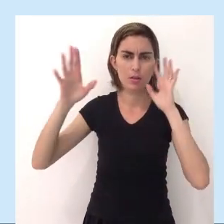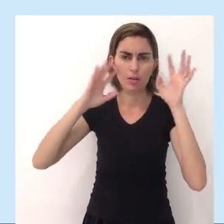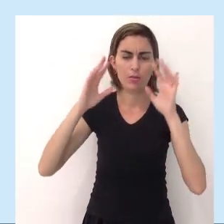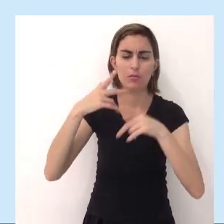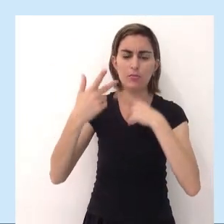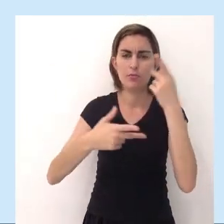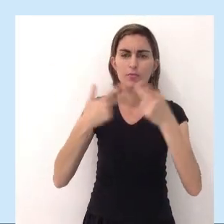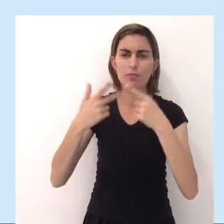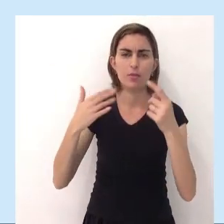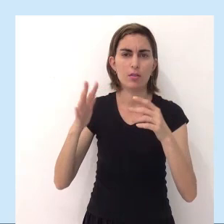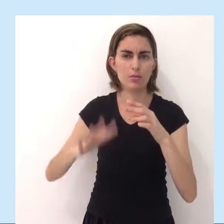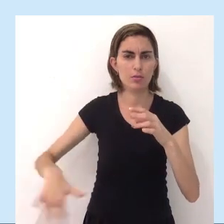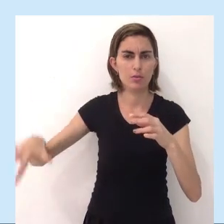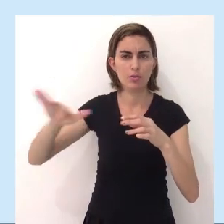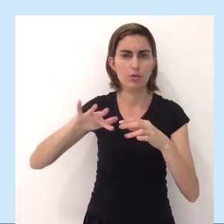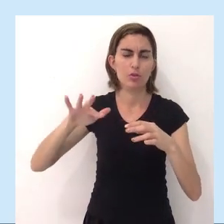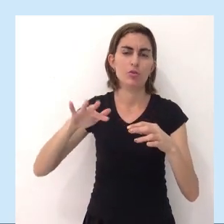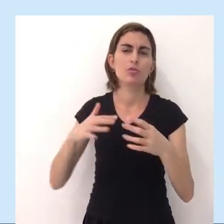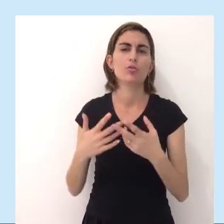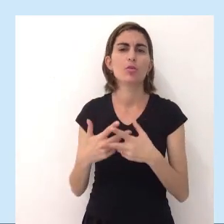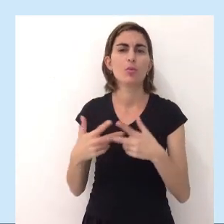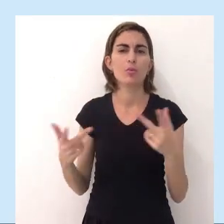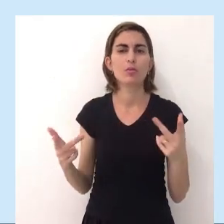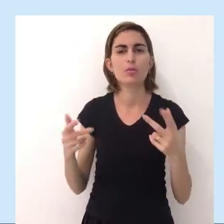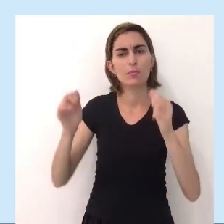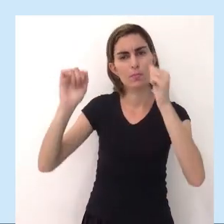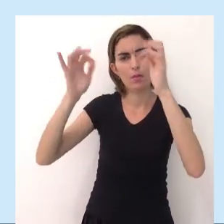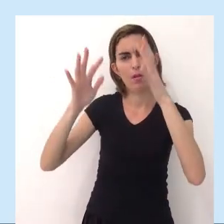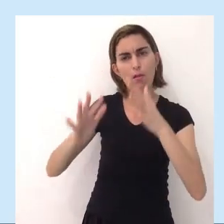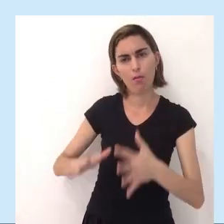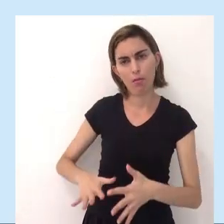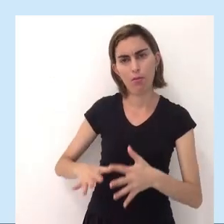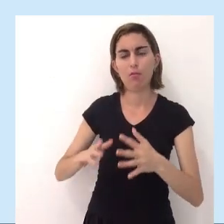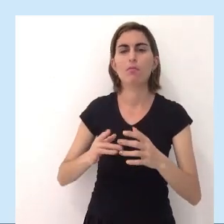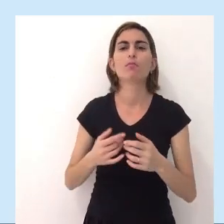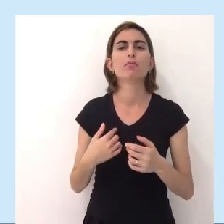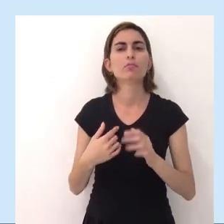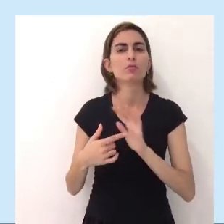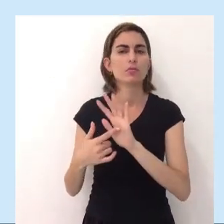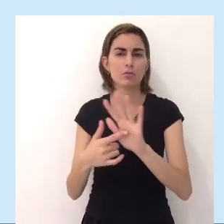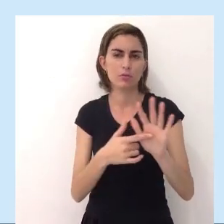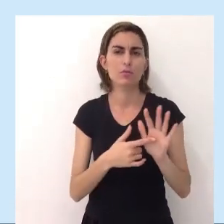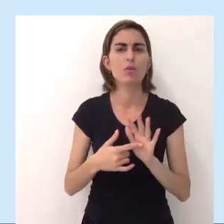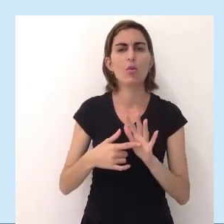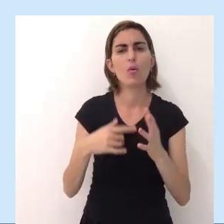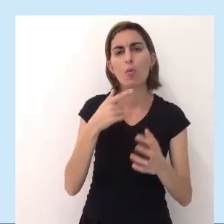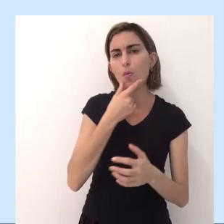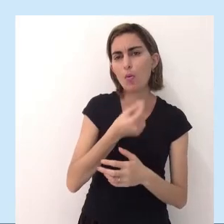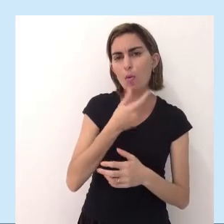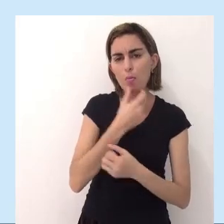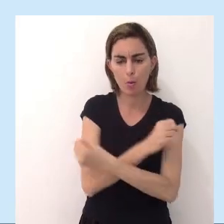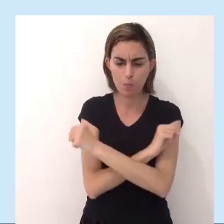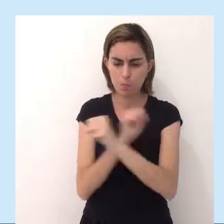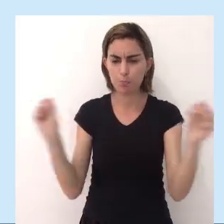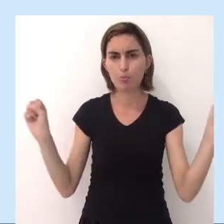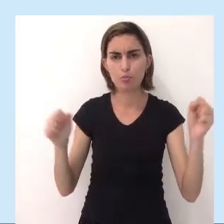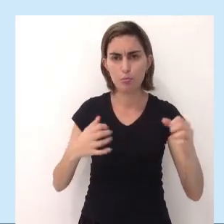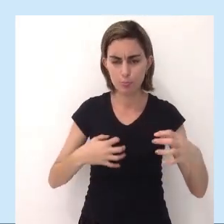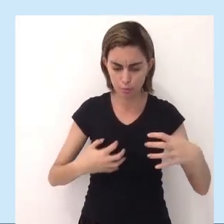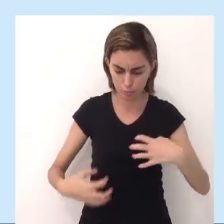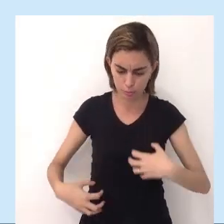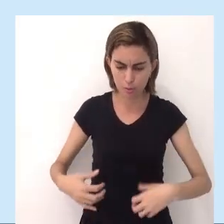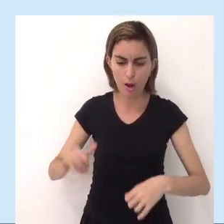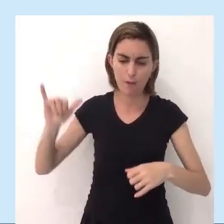que se dizem, né, sobre essas torres que foram derrubadas foi que vieram homens-bombas de lá,